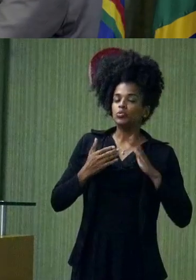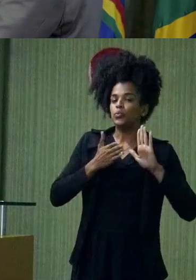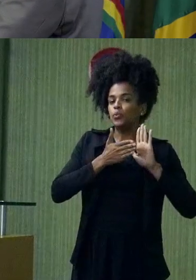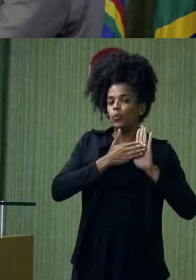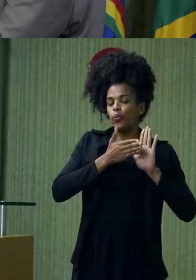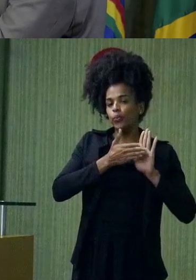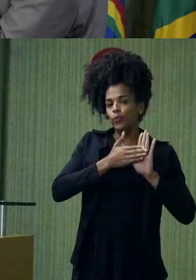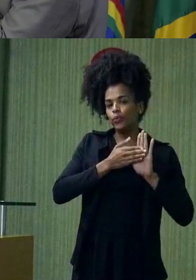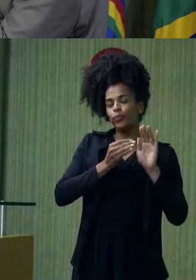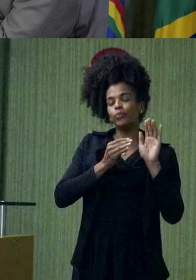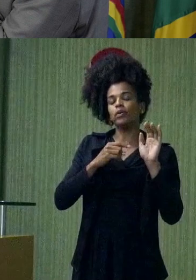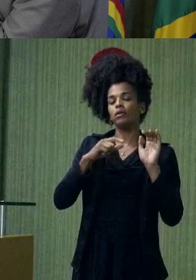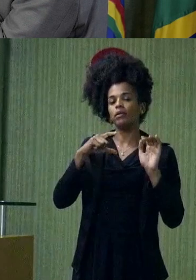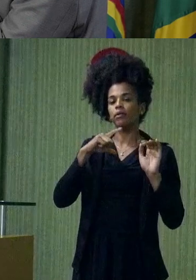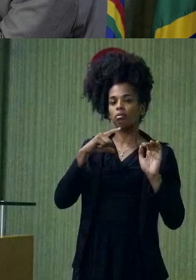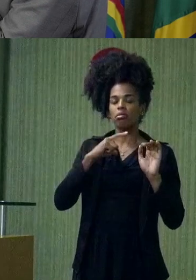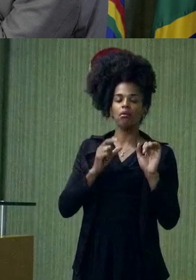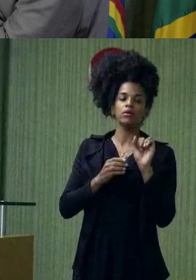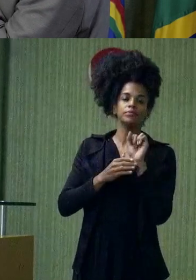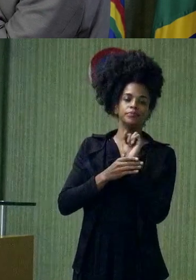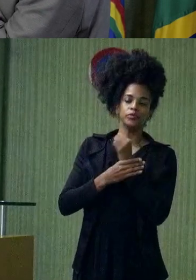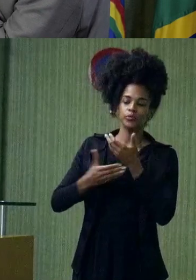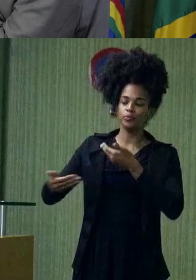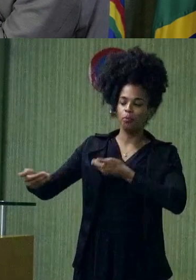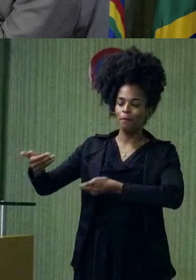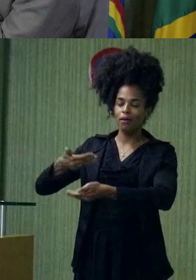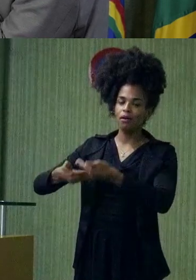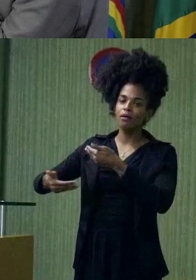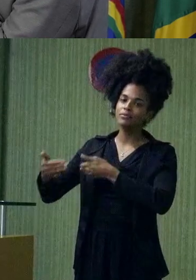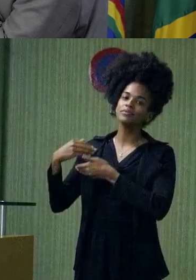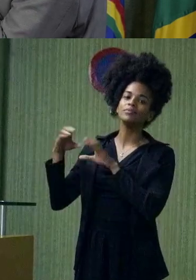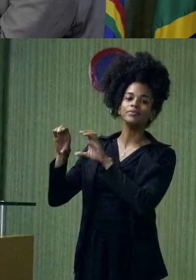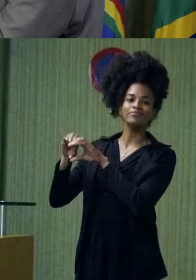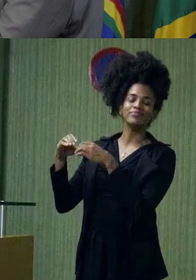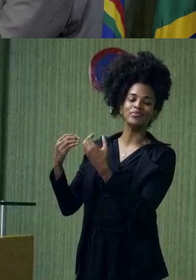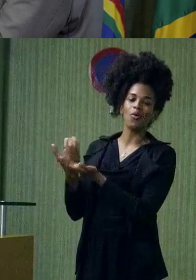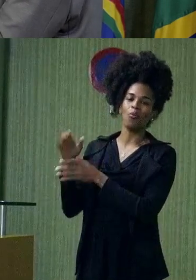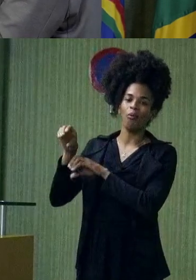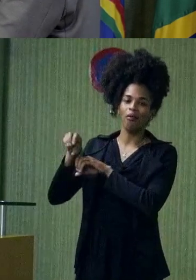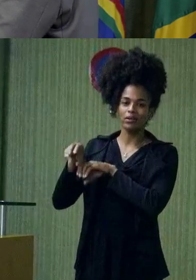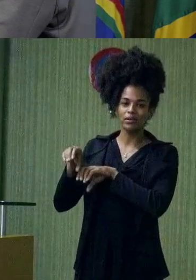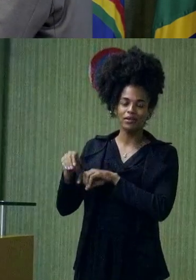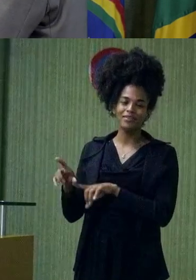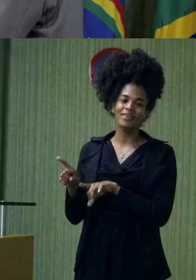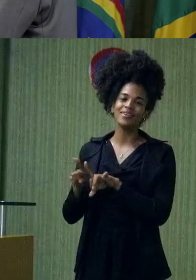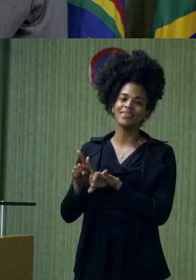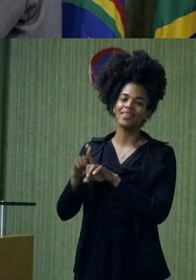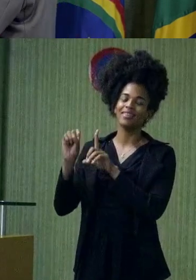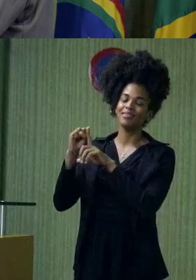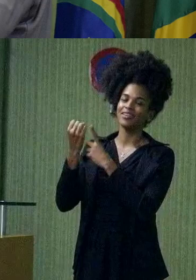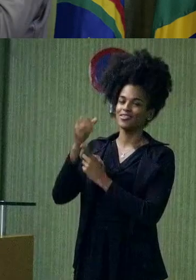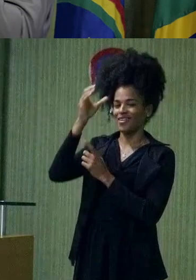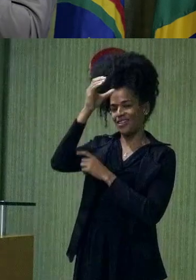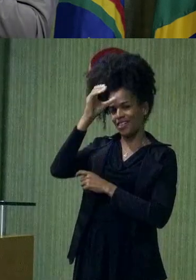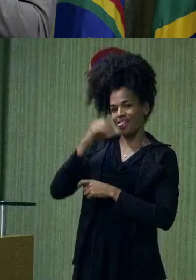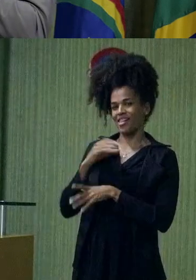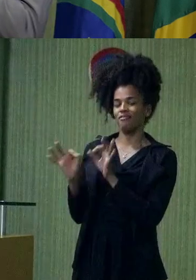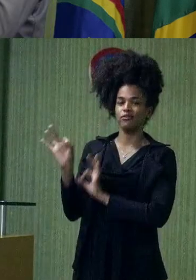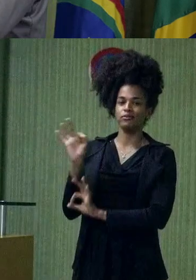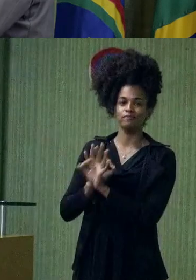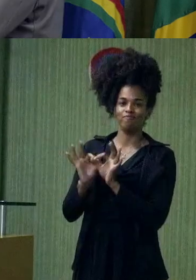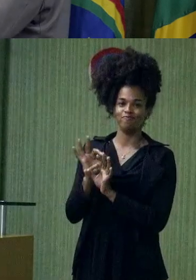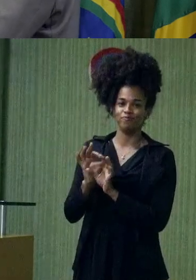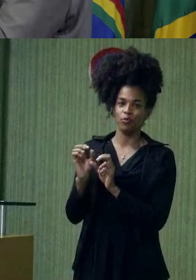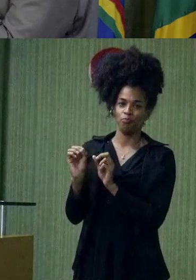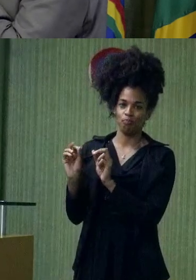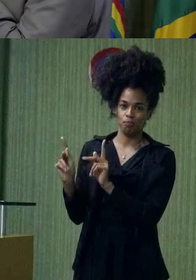ser assegurada a participação de representantes da Comunidade Educacional e da sociedade civil né